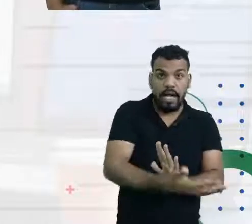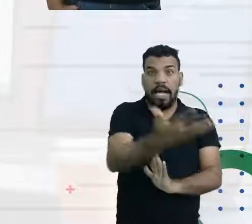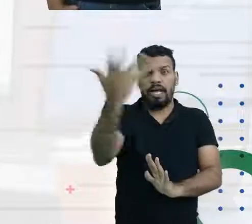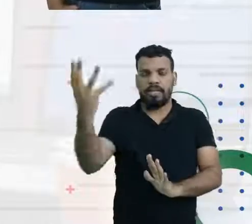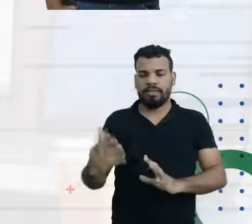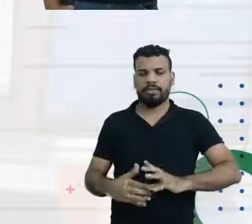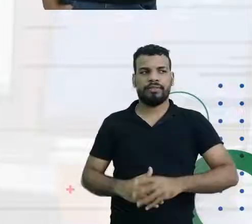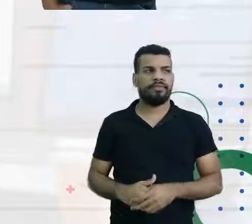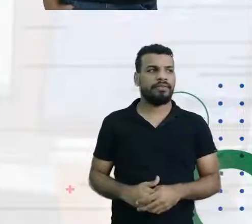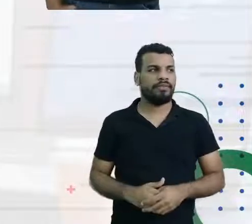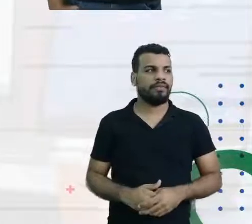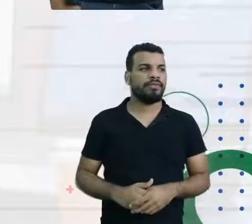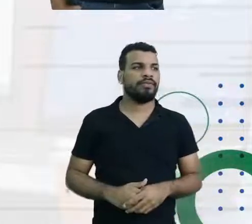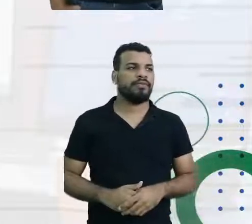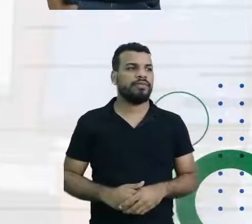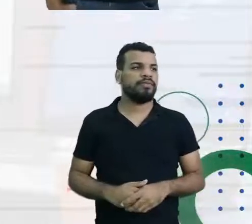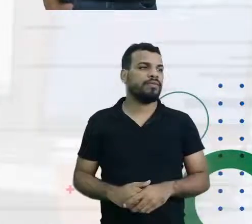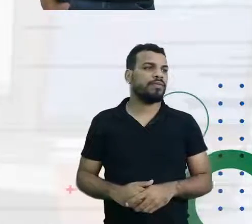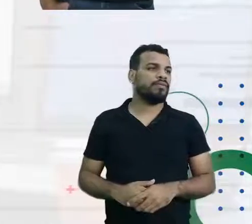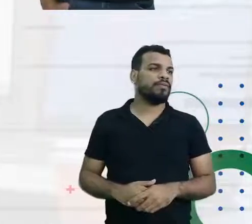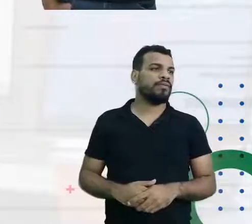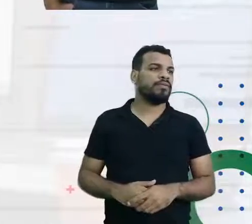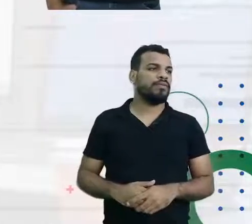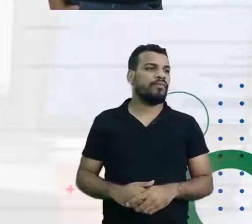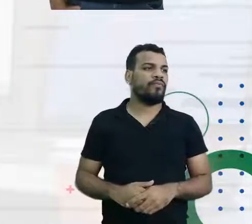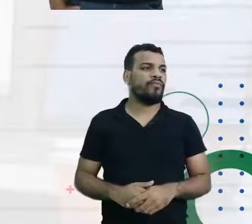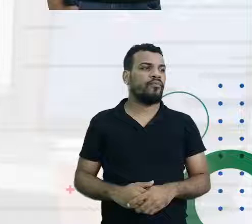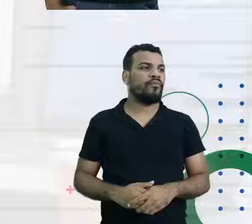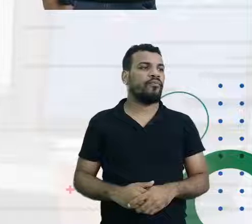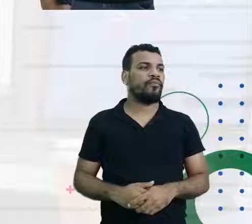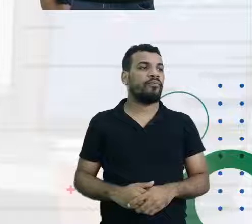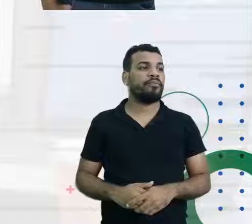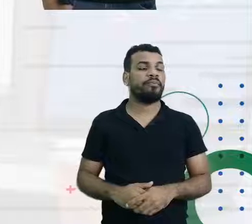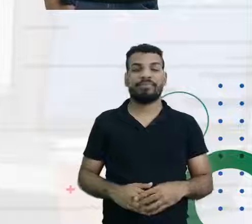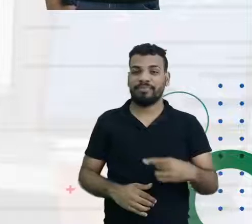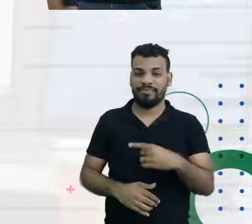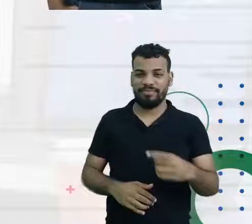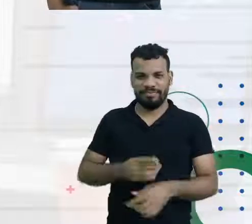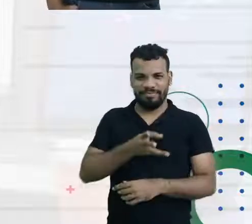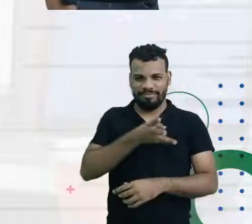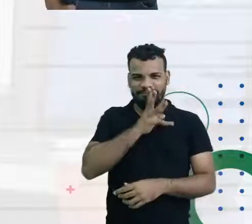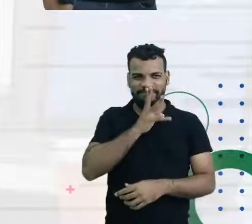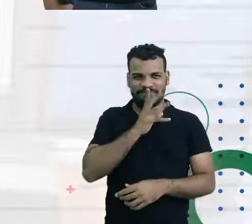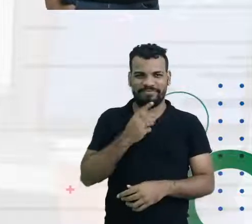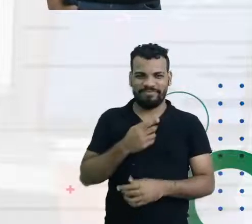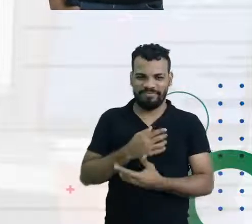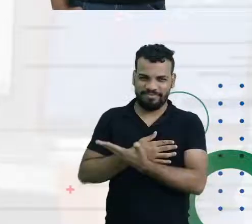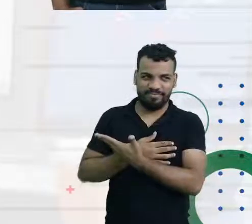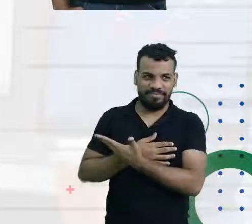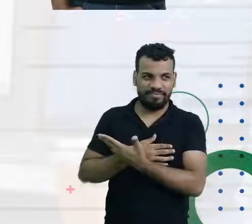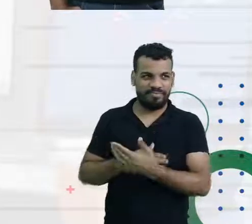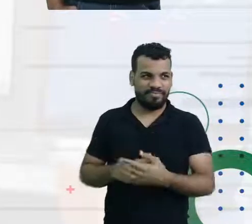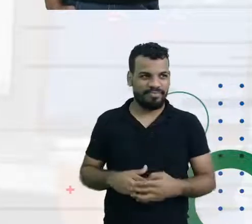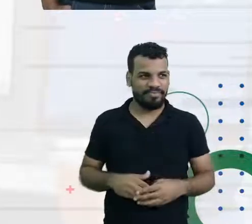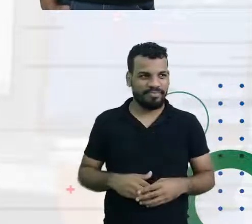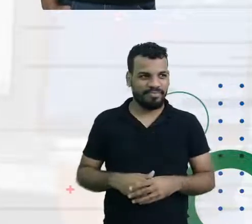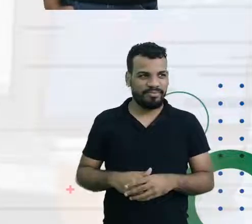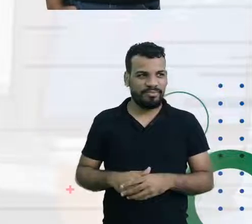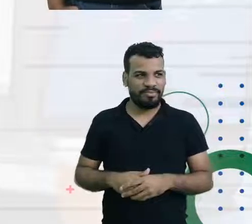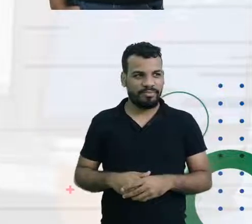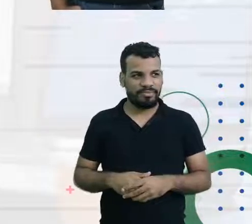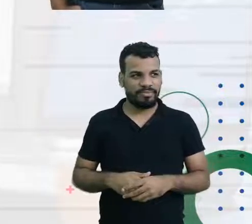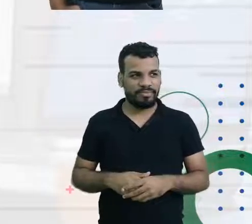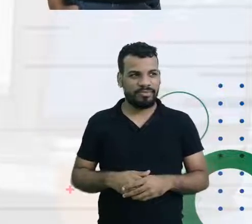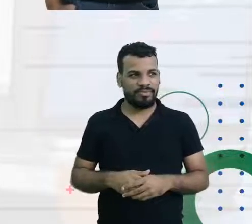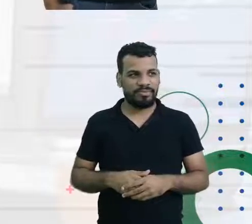Aqui eu trouxe alguns exemplos dos clássicos, né? Aqui tem Mario, Alex Kidd. Talvez vocês que estejam vendo